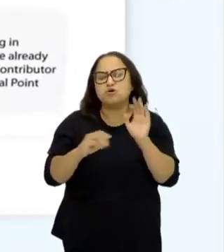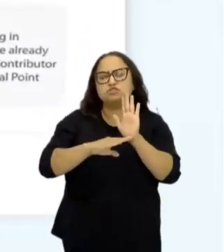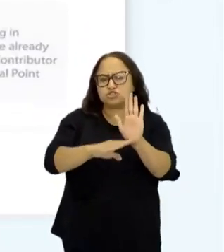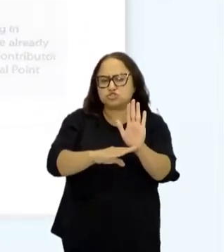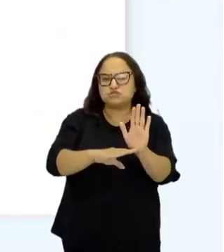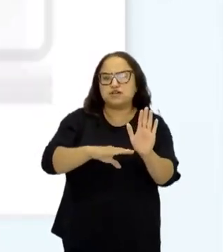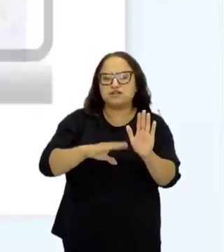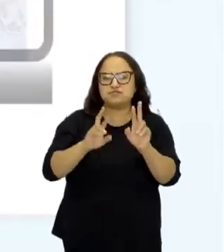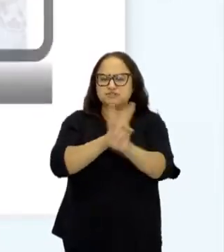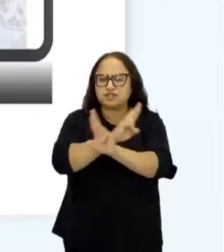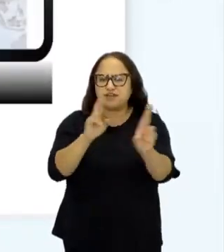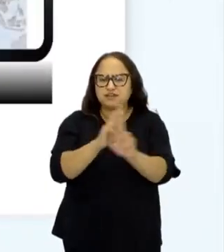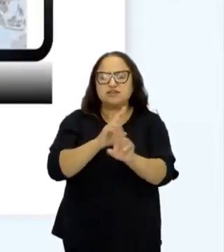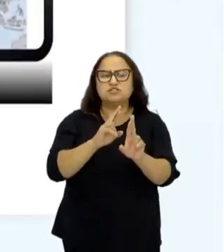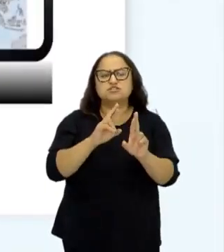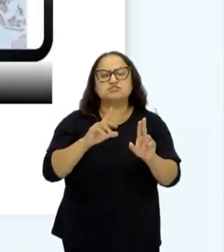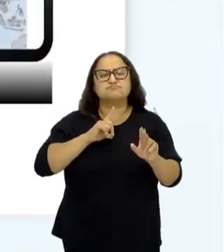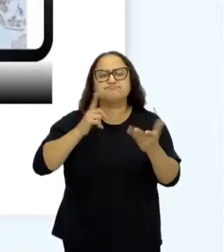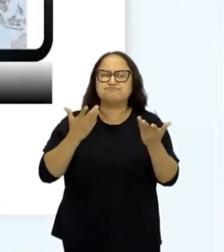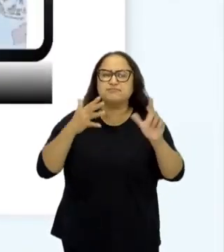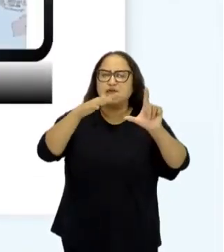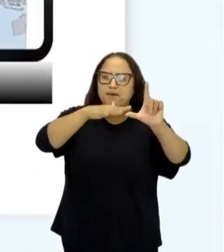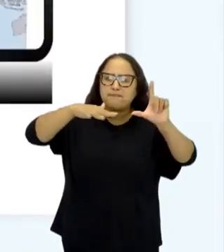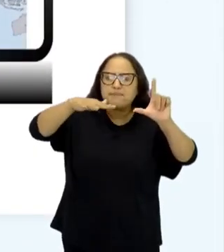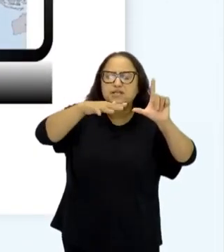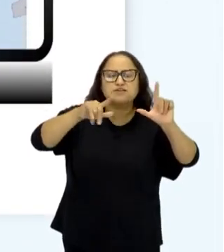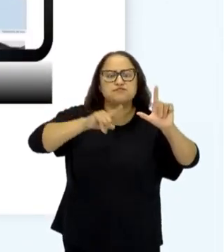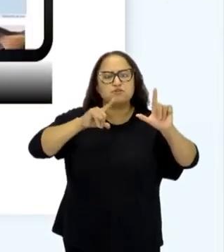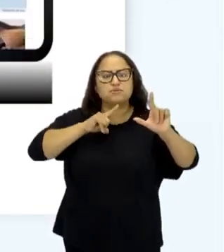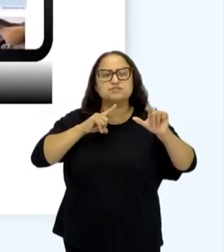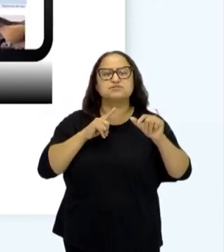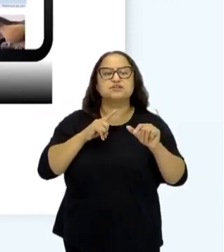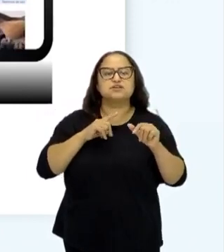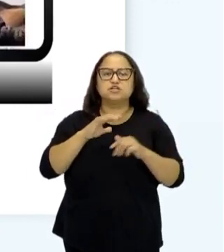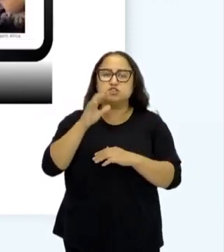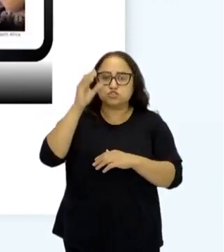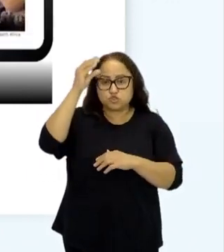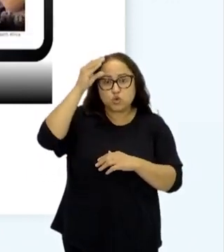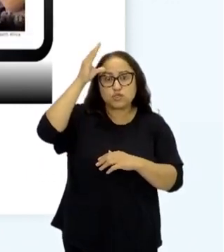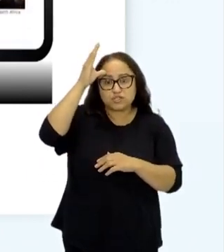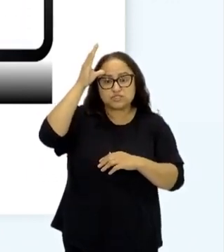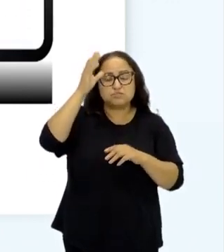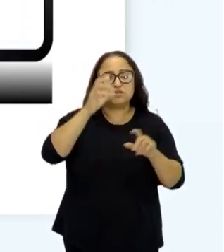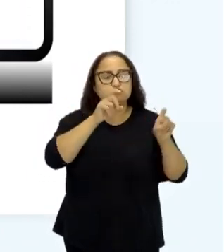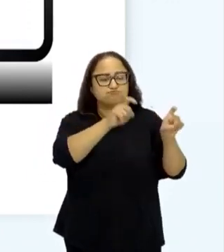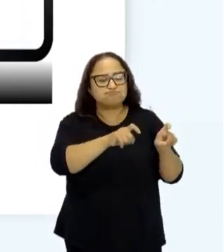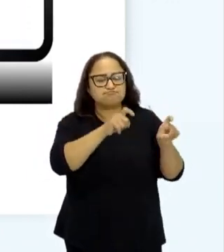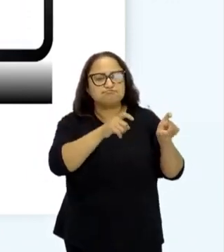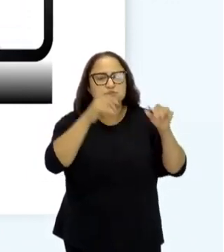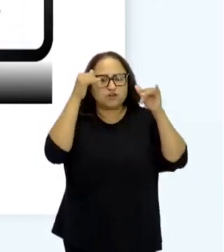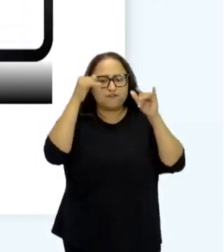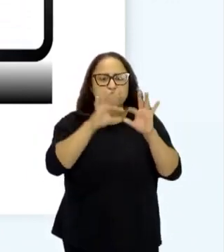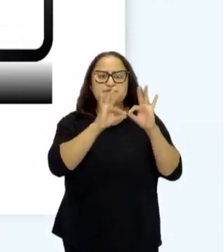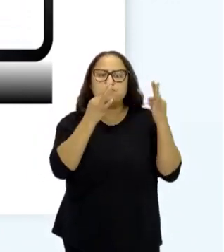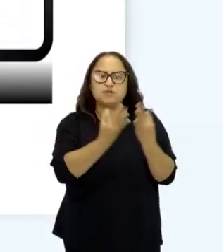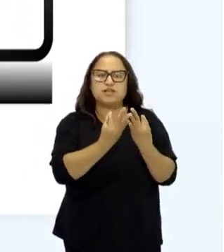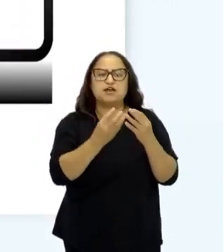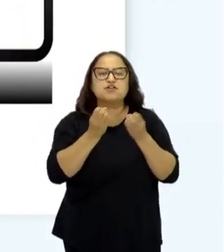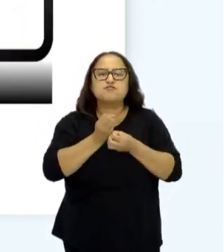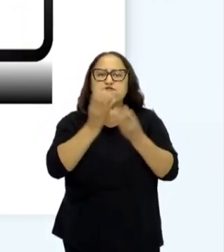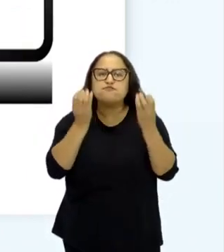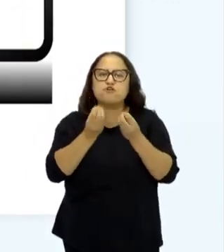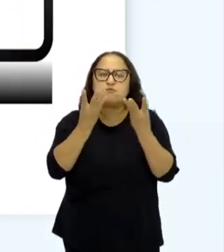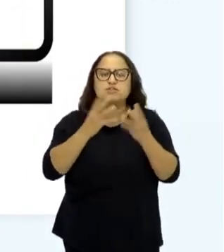colaboradores. Essa é a plataforma de conhecimento da agricultura familiar, fornecendo informação de qualidade disponível para todos,